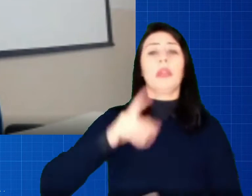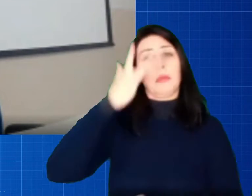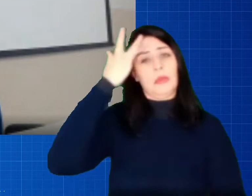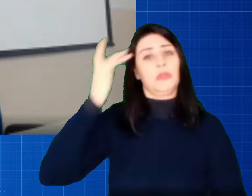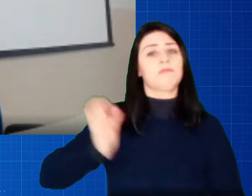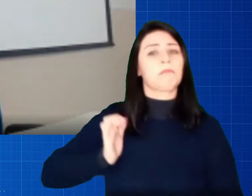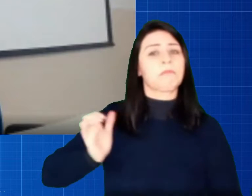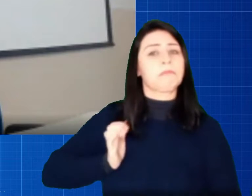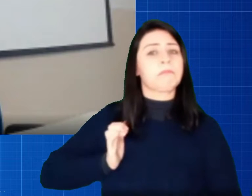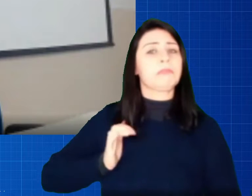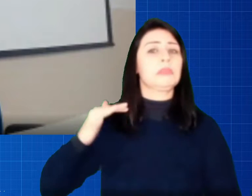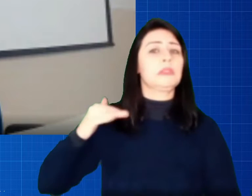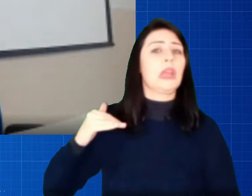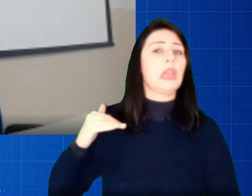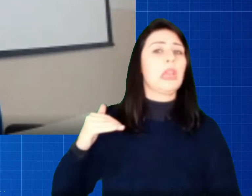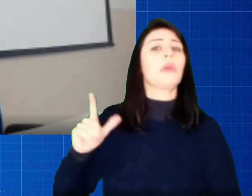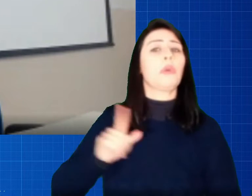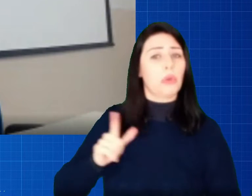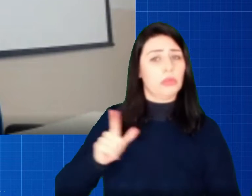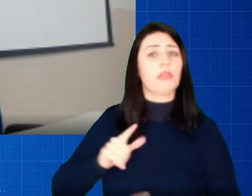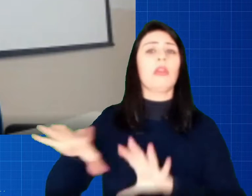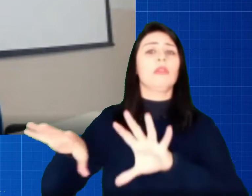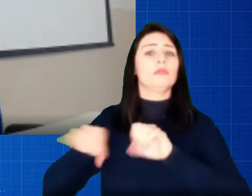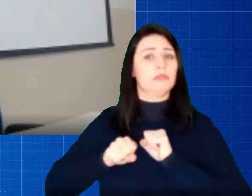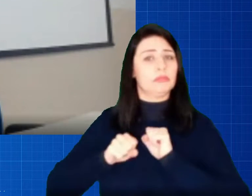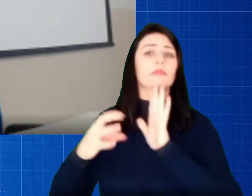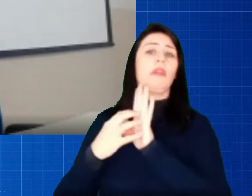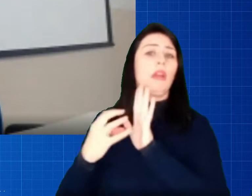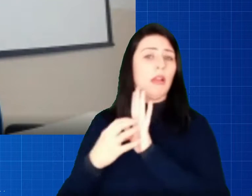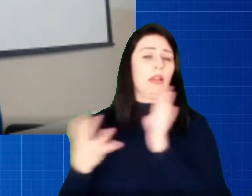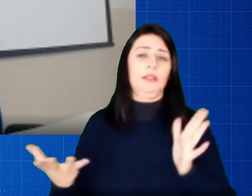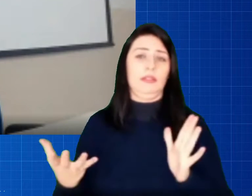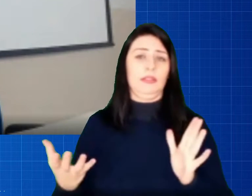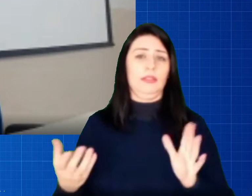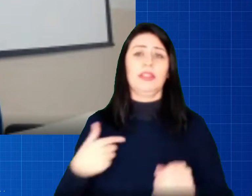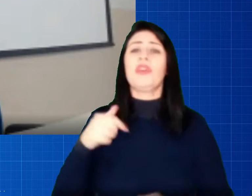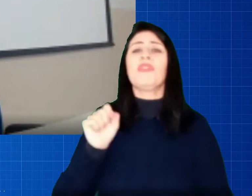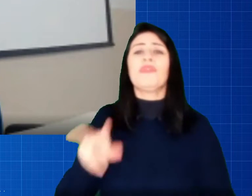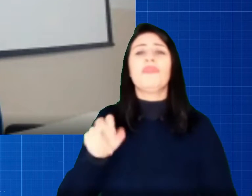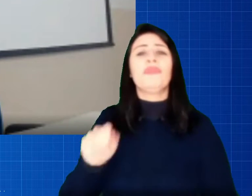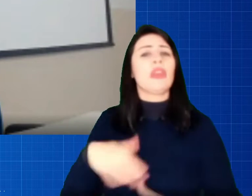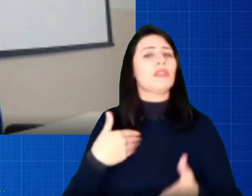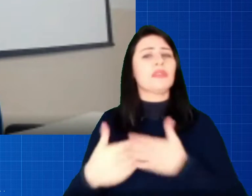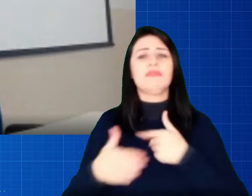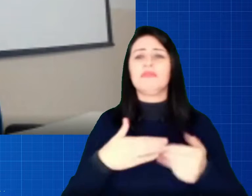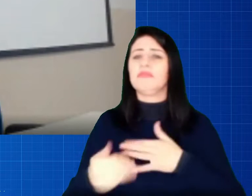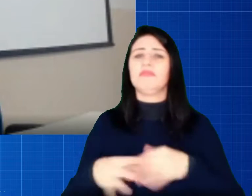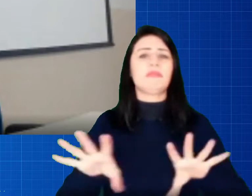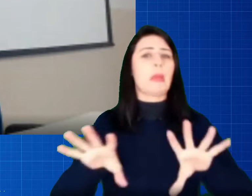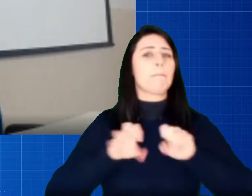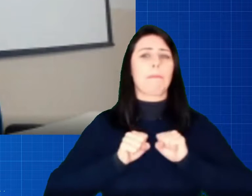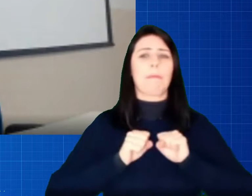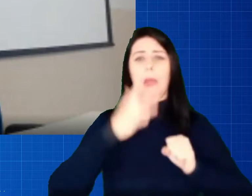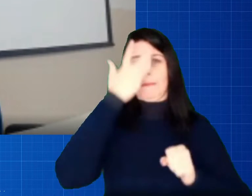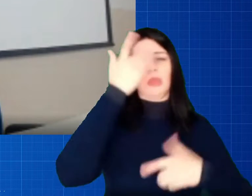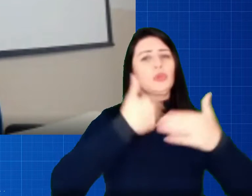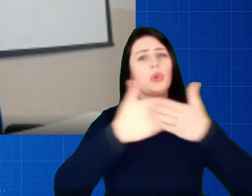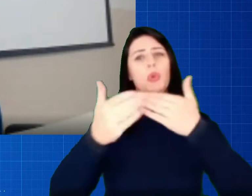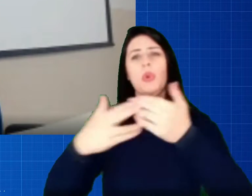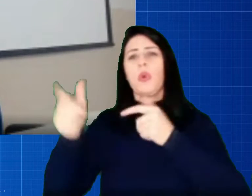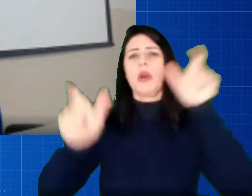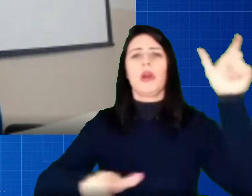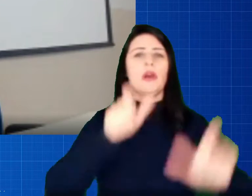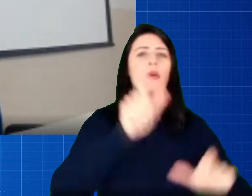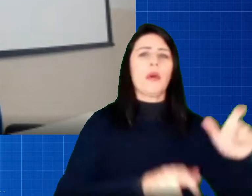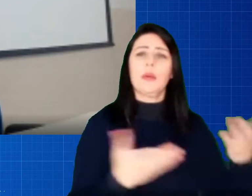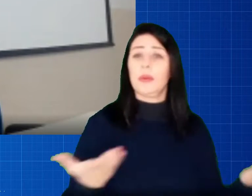sociedade, nós temos paciente... Então, assim, o vírus, a bactéria, não escolhe. Ele quer um lugar para viver. E o